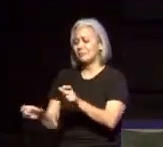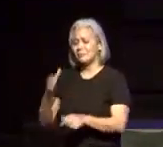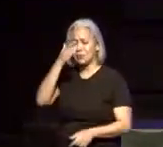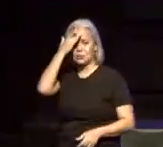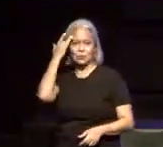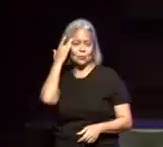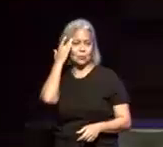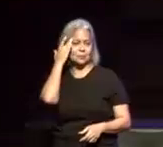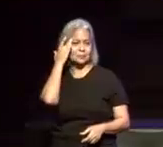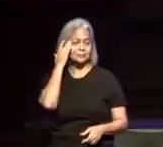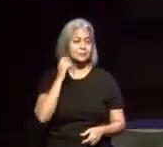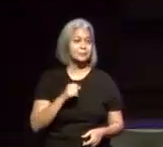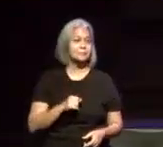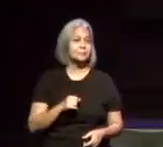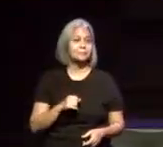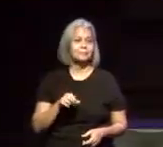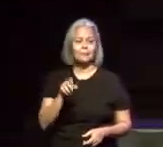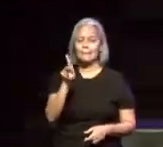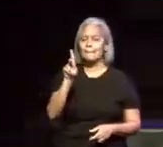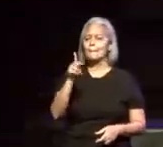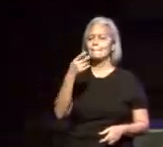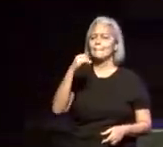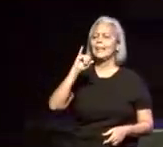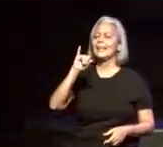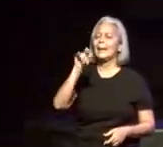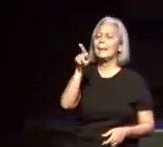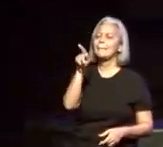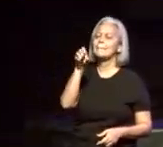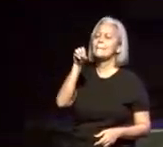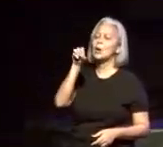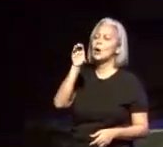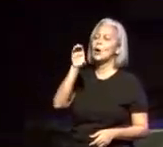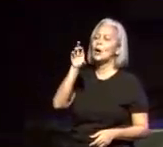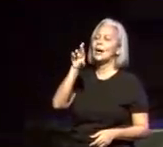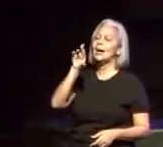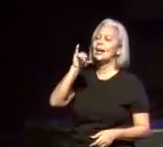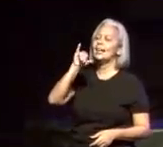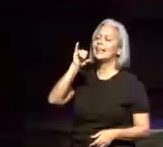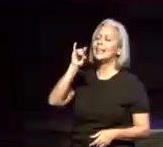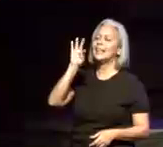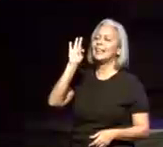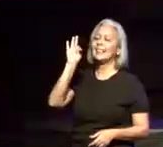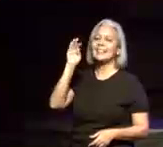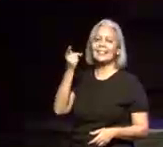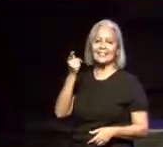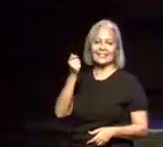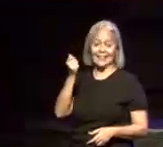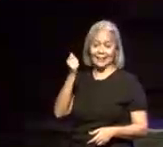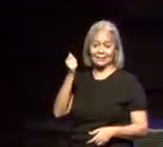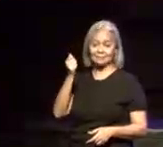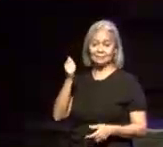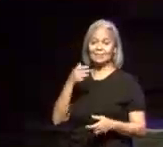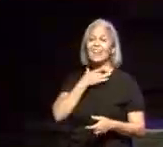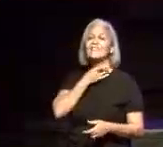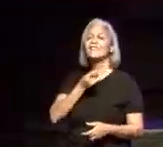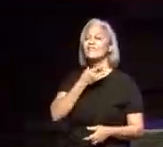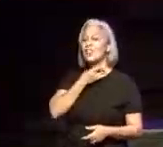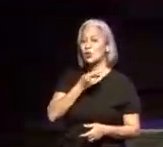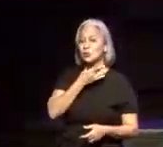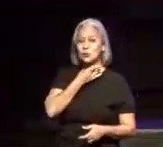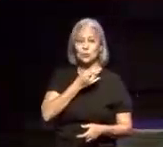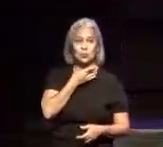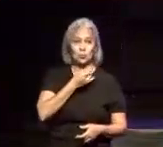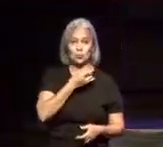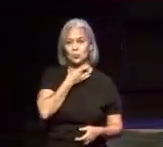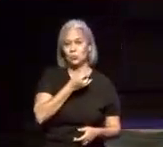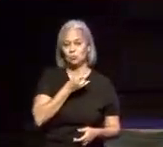eu estava conversando com alguém, falando que a gente tem uma crise em relação a certos pecados, mas a gente não tem problema com